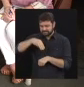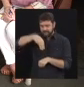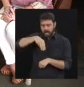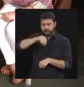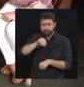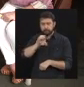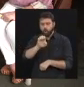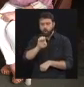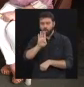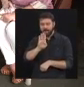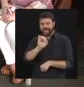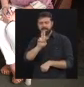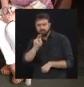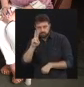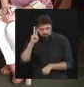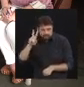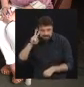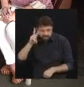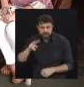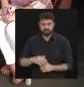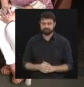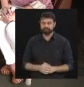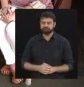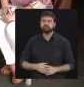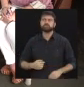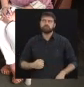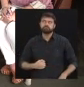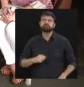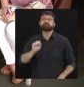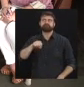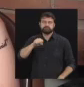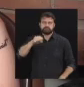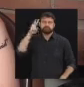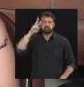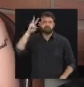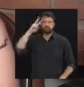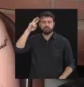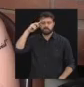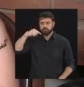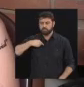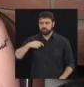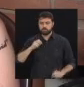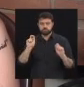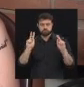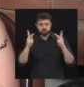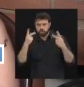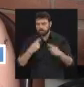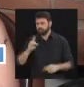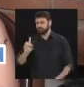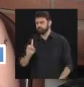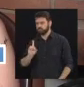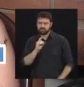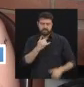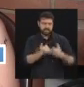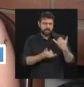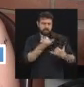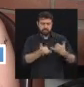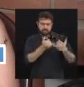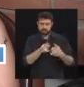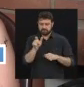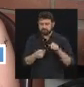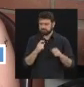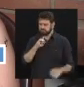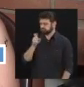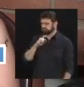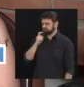da síndrome? Você se lembra? Eu me lembro quando eu ia nos shoppings ou algum brinquedo e ninguém queria